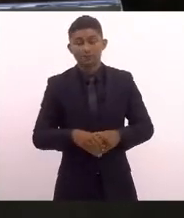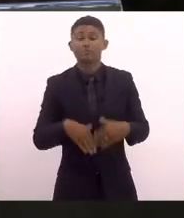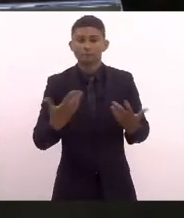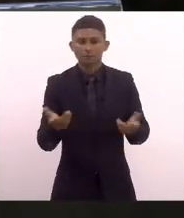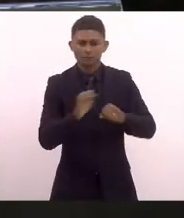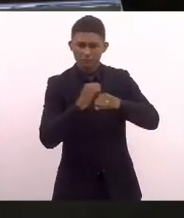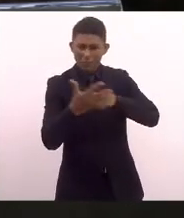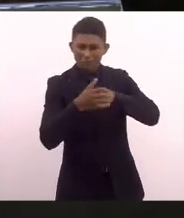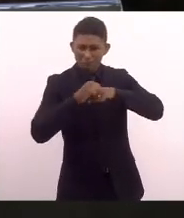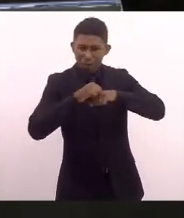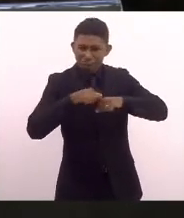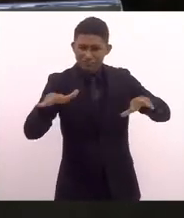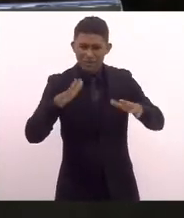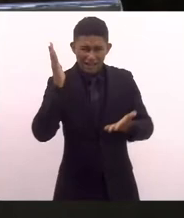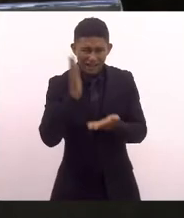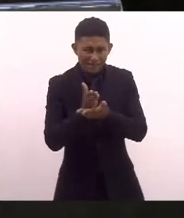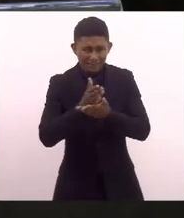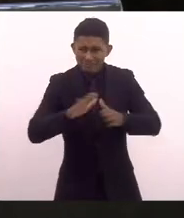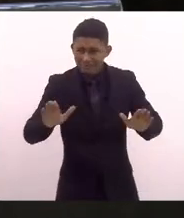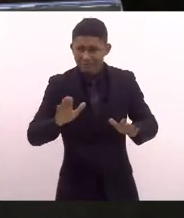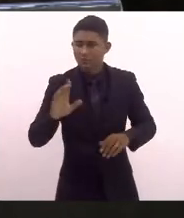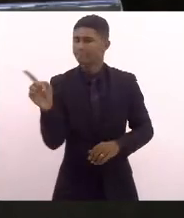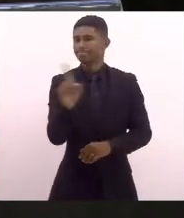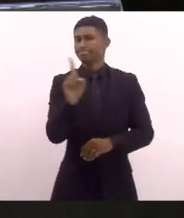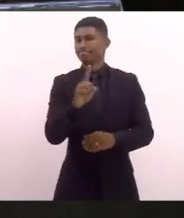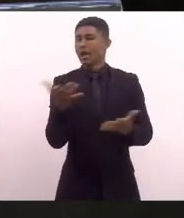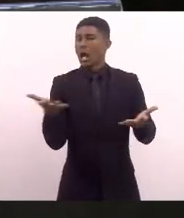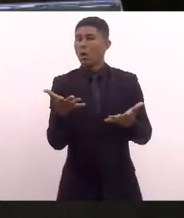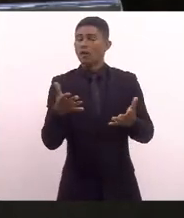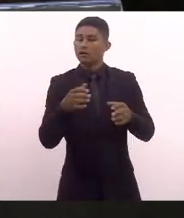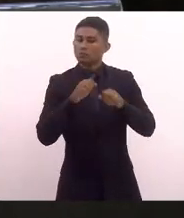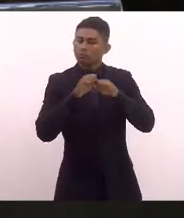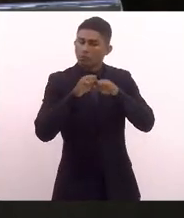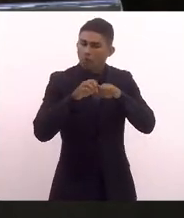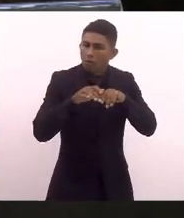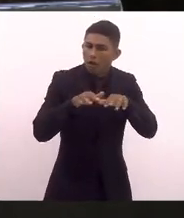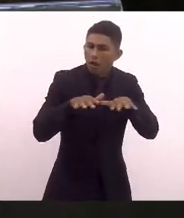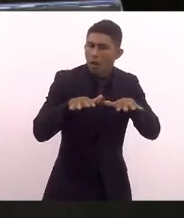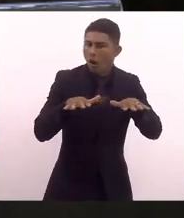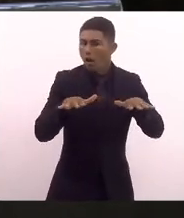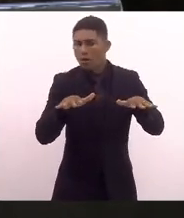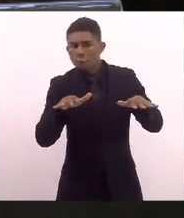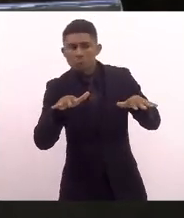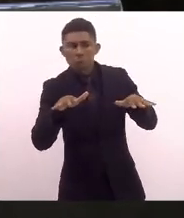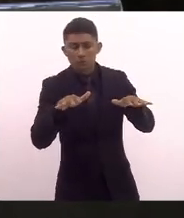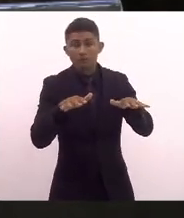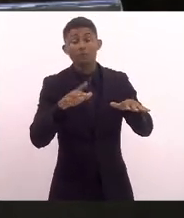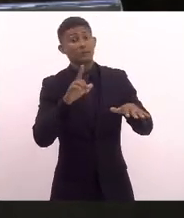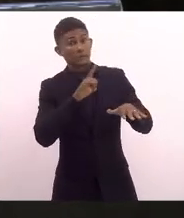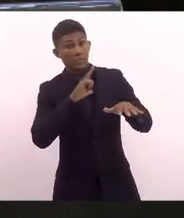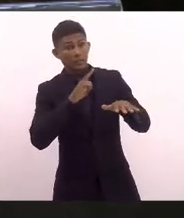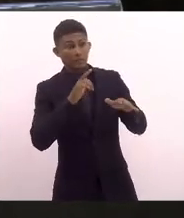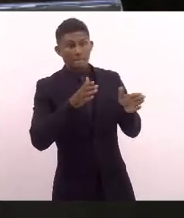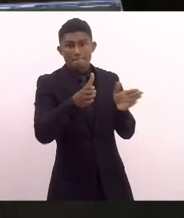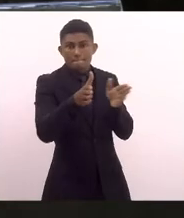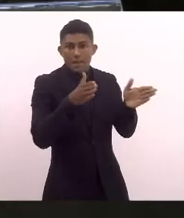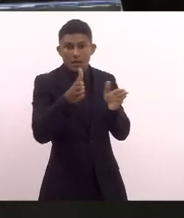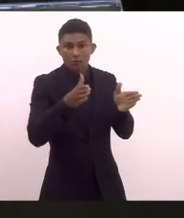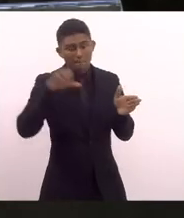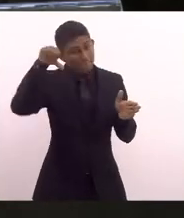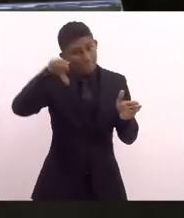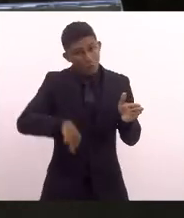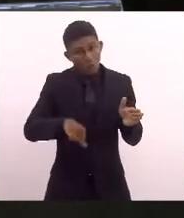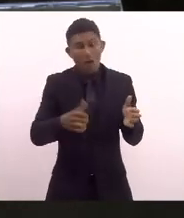não terminou, que vira uma endemia, e que só saímos desse período pandêmico,